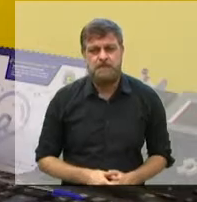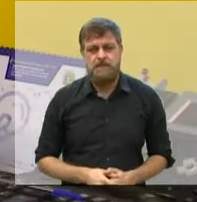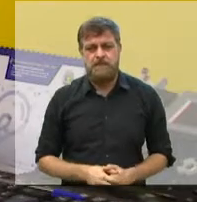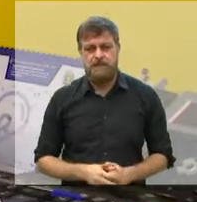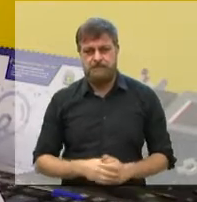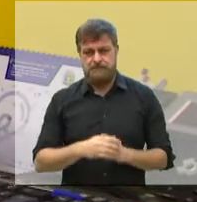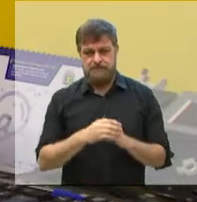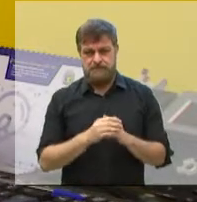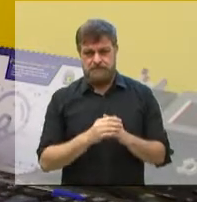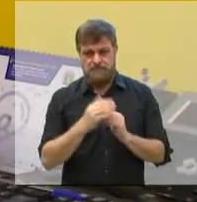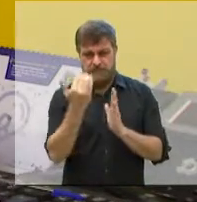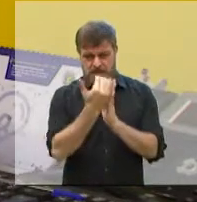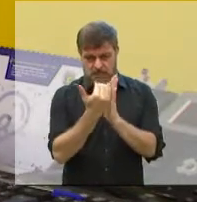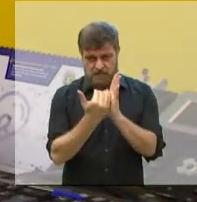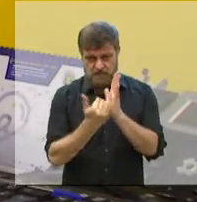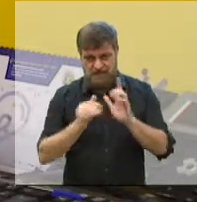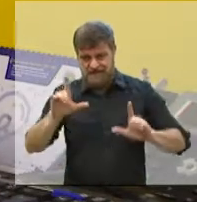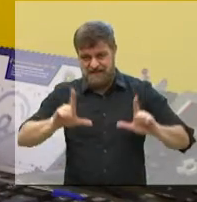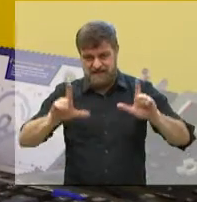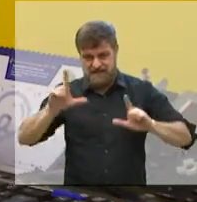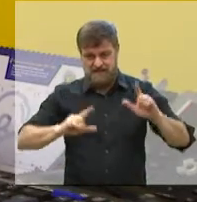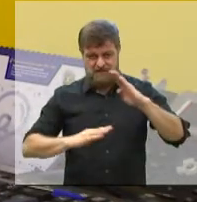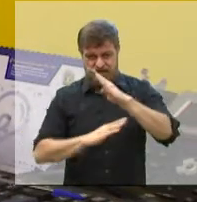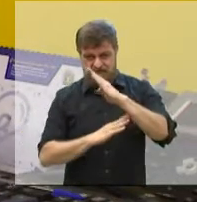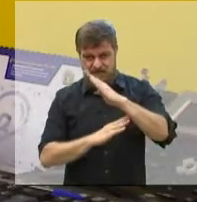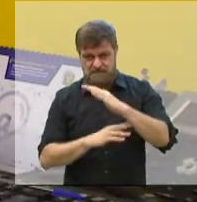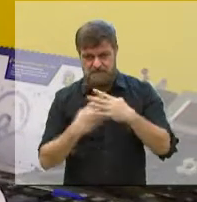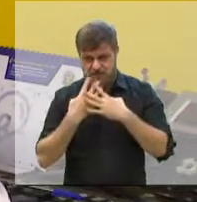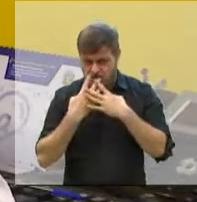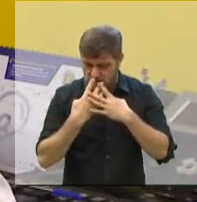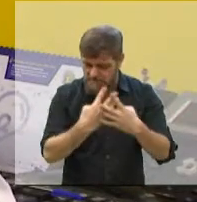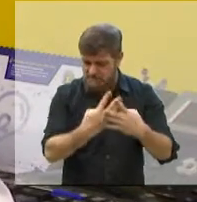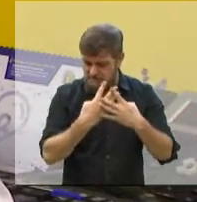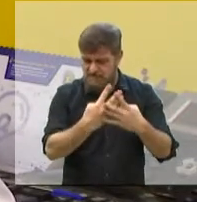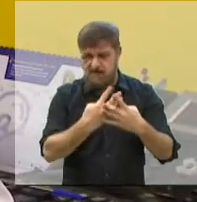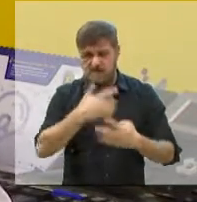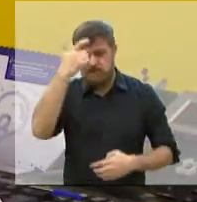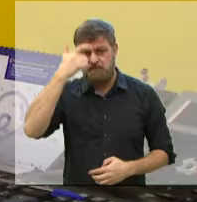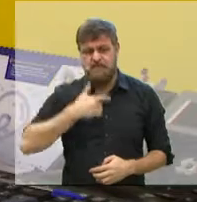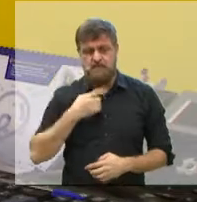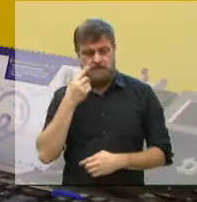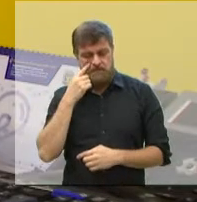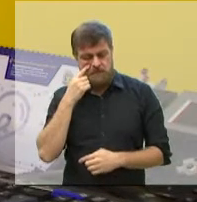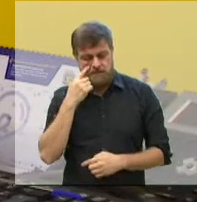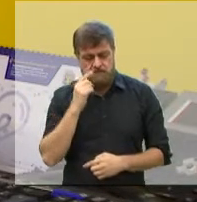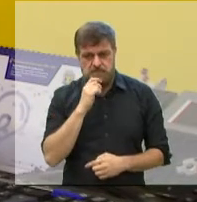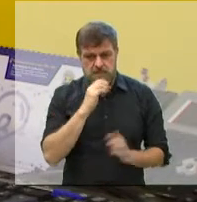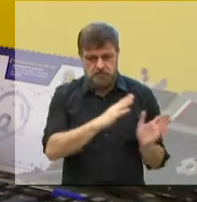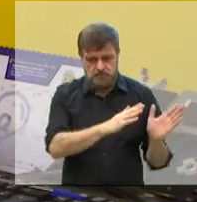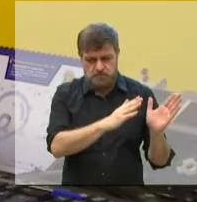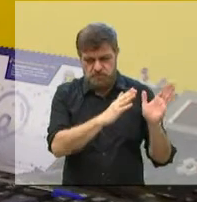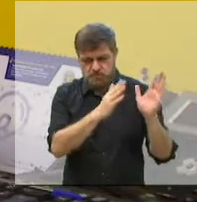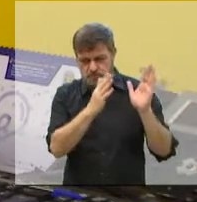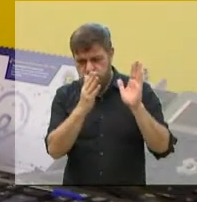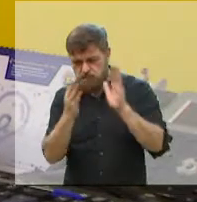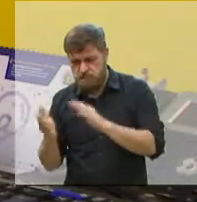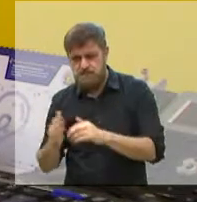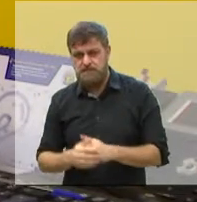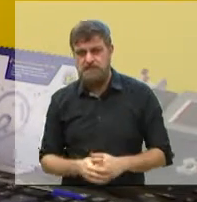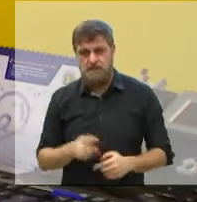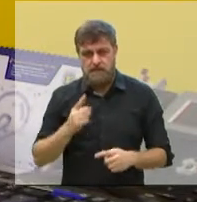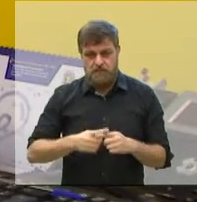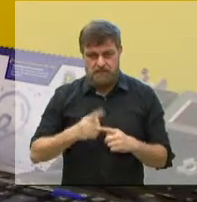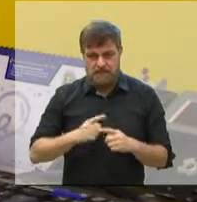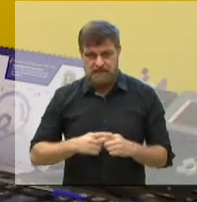Esse programa nosso, da TV Câmara aqui, eu confesso a você que eu assisto direto, porque